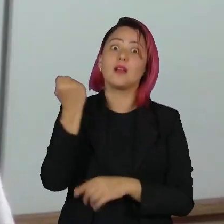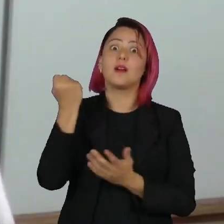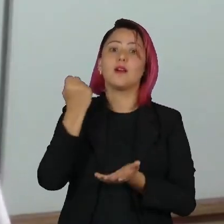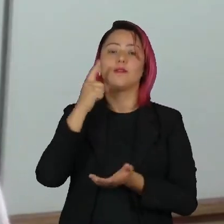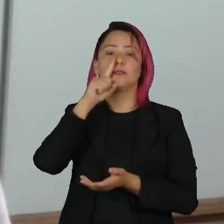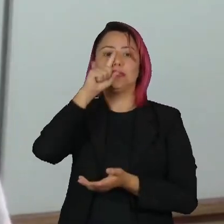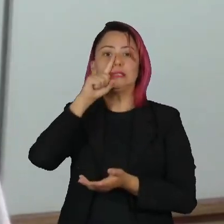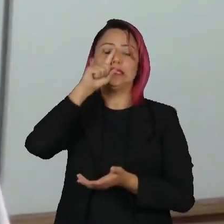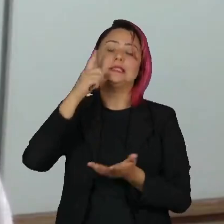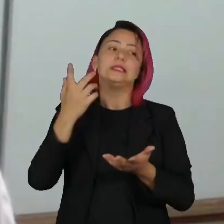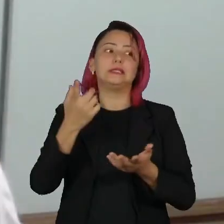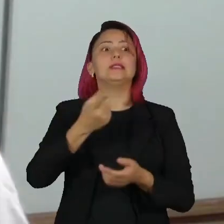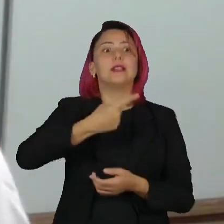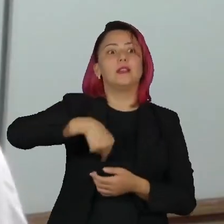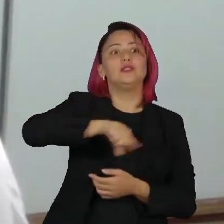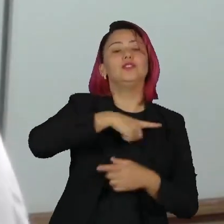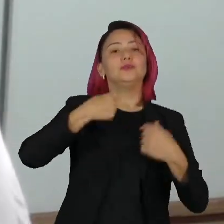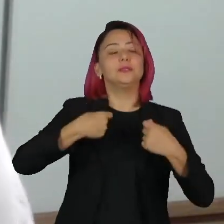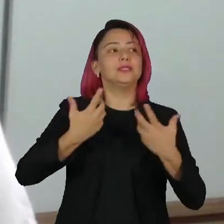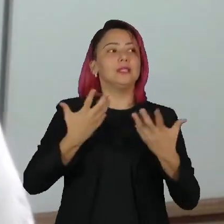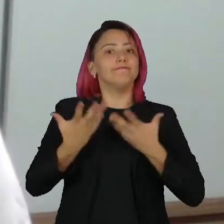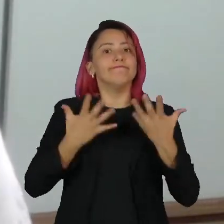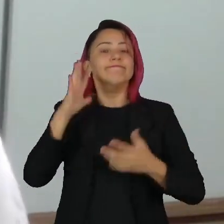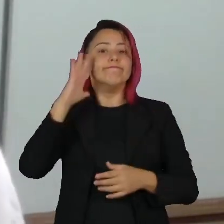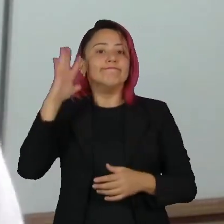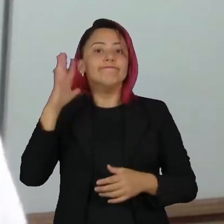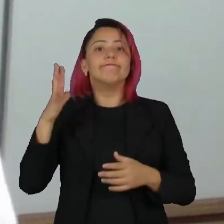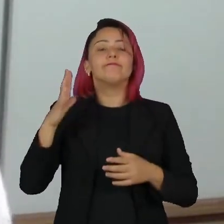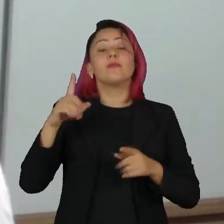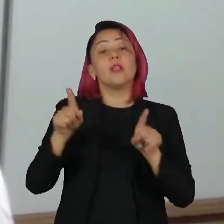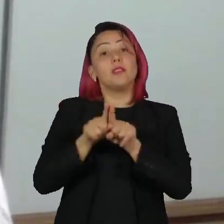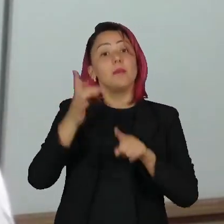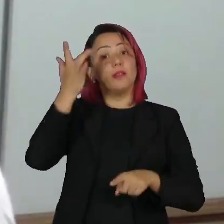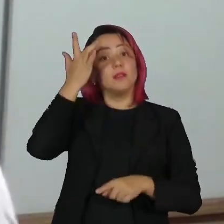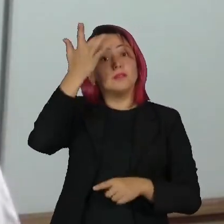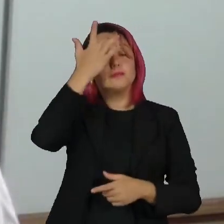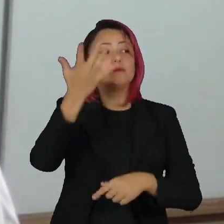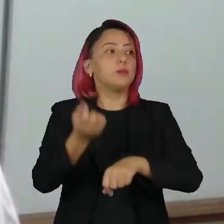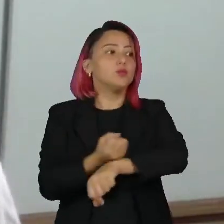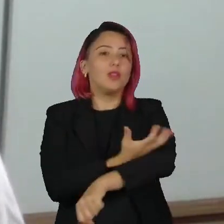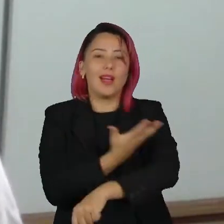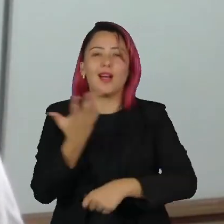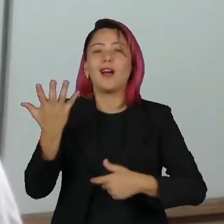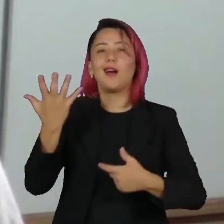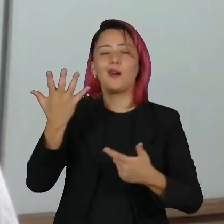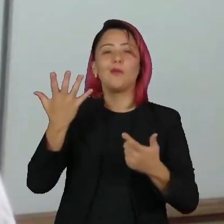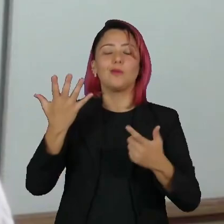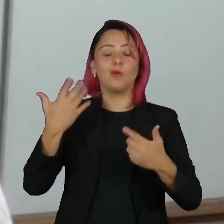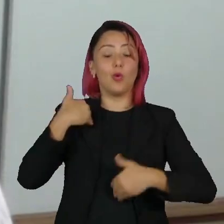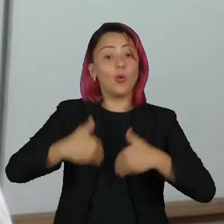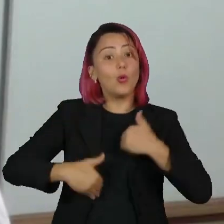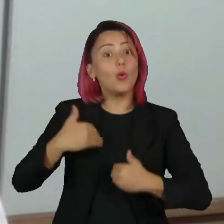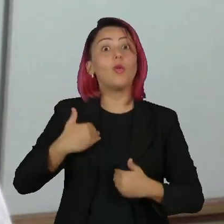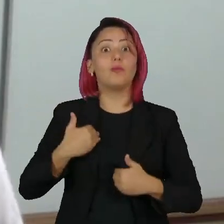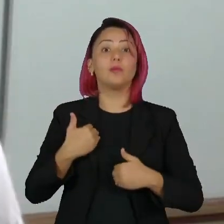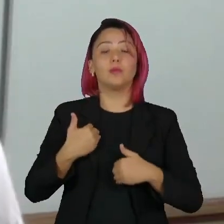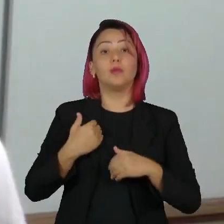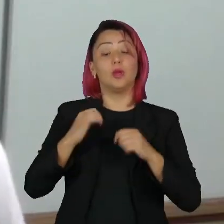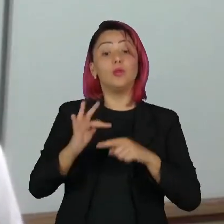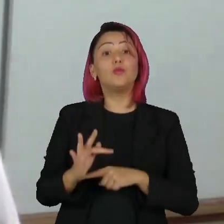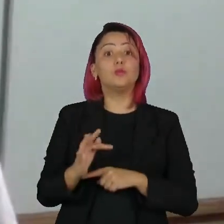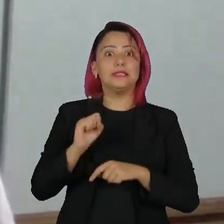a gente tem esses riscos físicos, psíquicos e emocionais que vão reverberar na vida adulta, né?